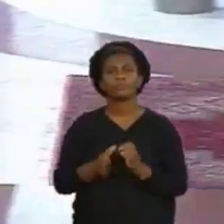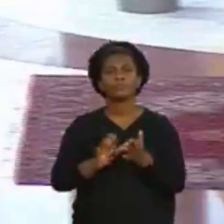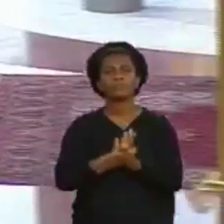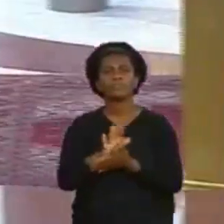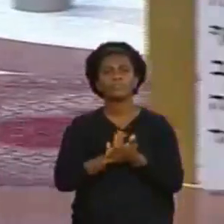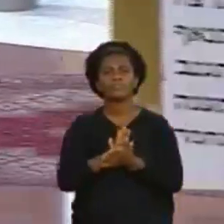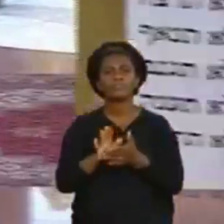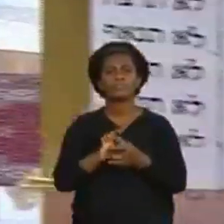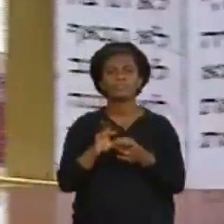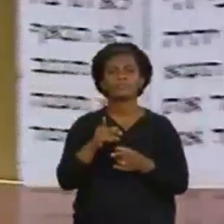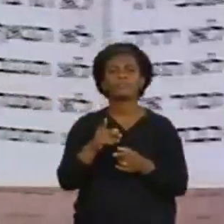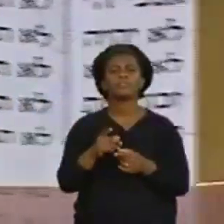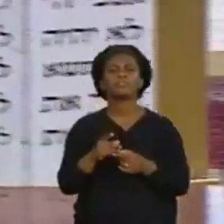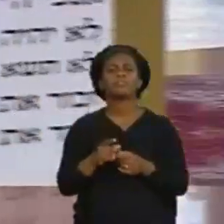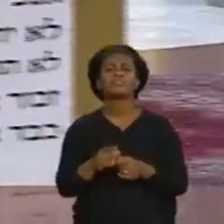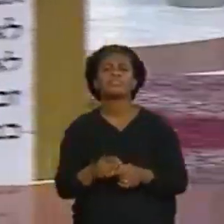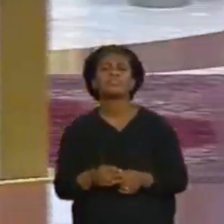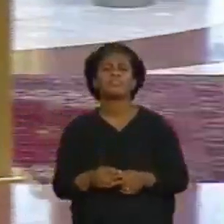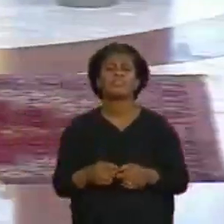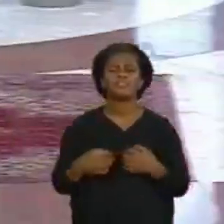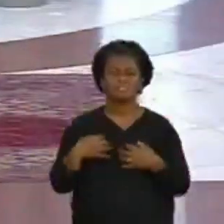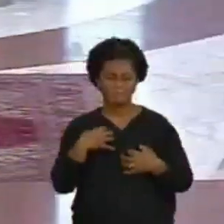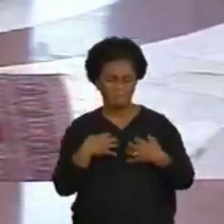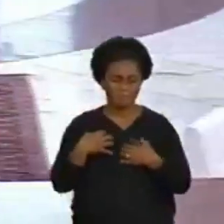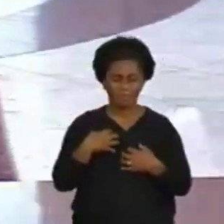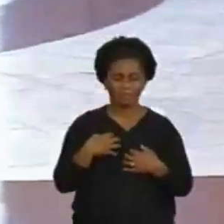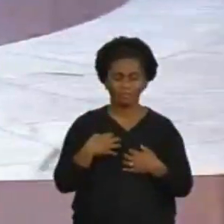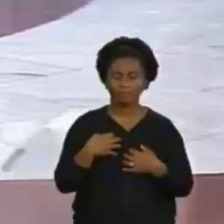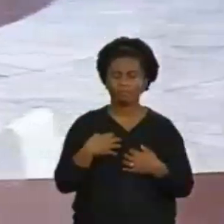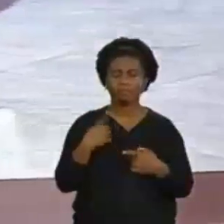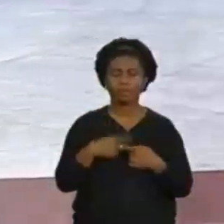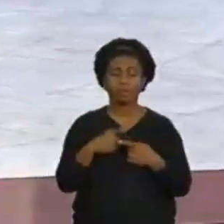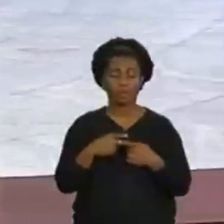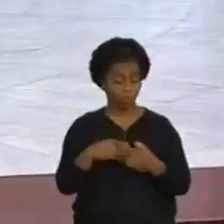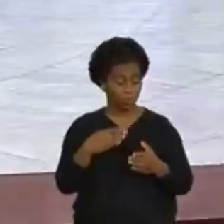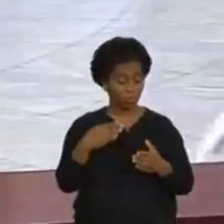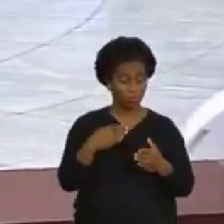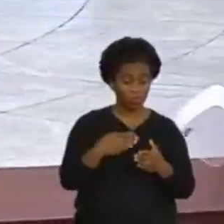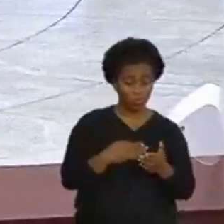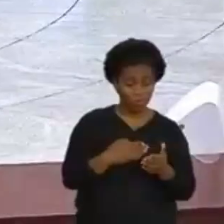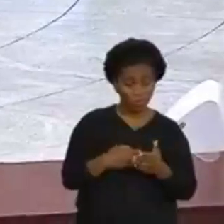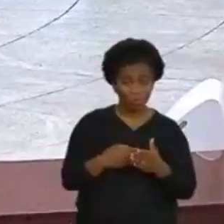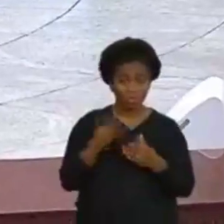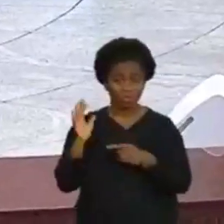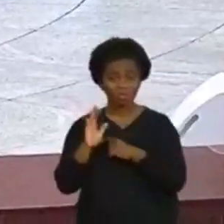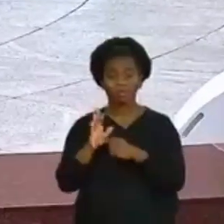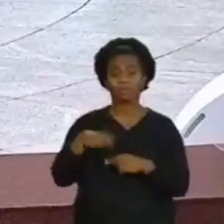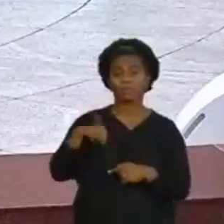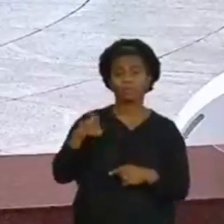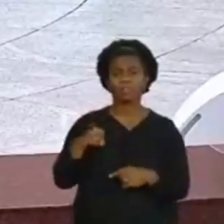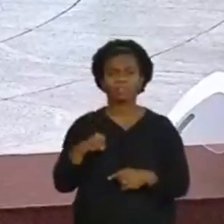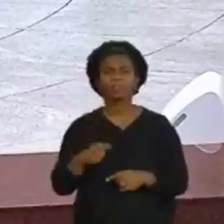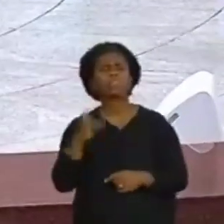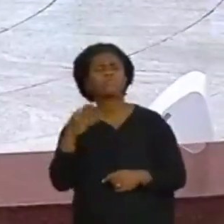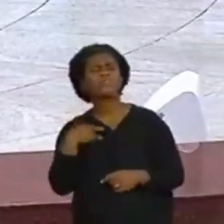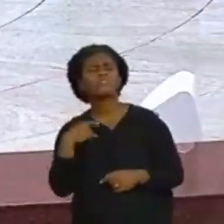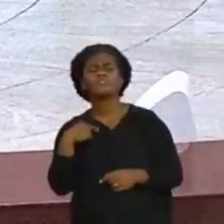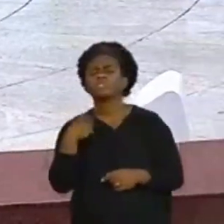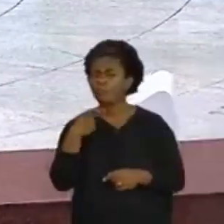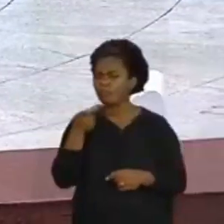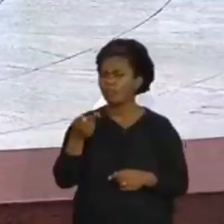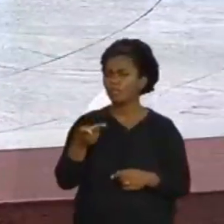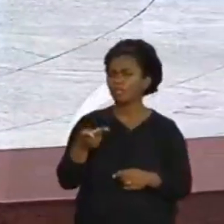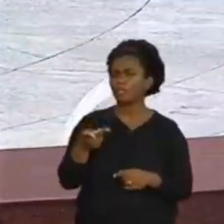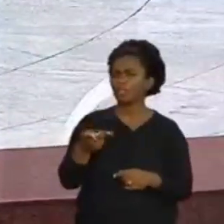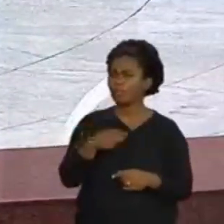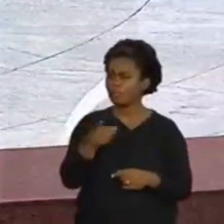agoniado, desesperado. Não, tudo coopera para o bem. Quantas vezes eu falei para você, Quando eu estava em São Paulo, eu chegava para o bispo e falava: bispo,